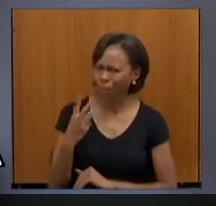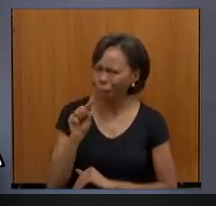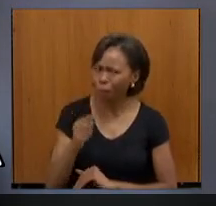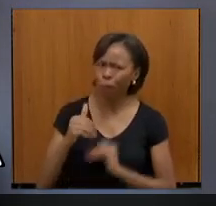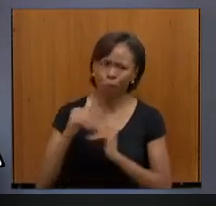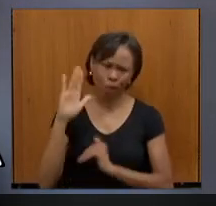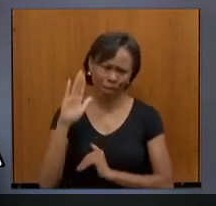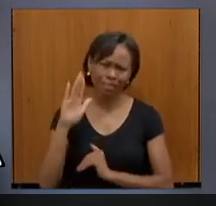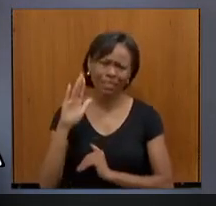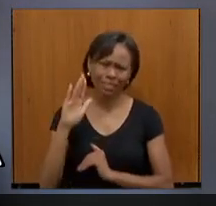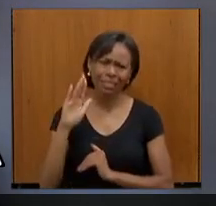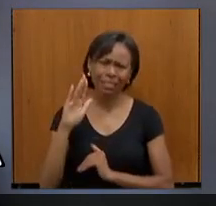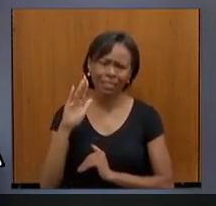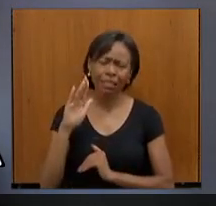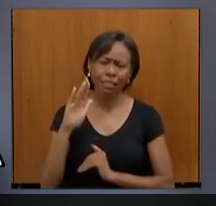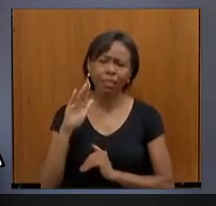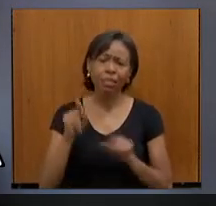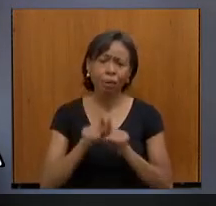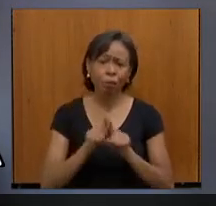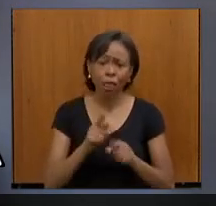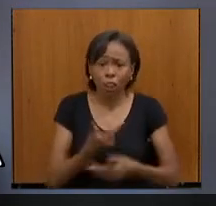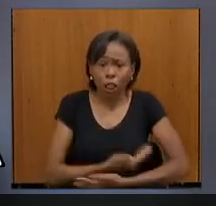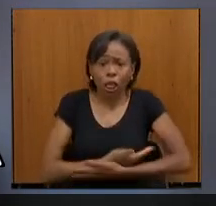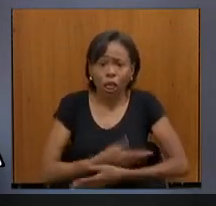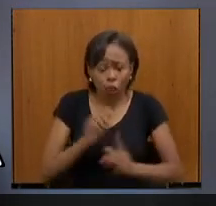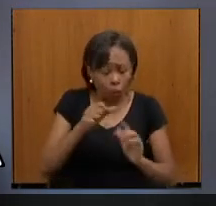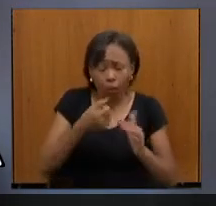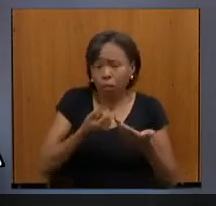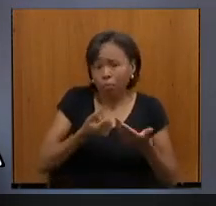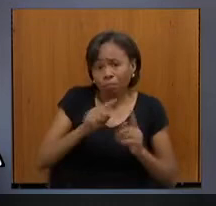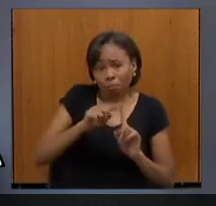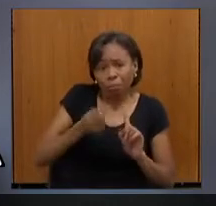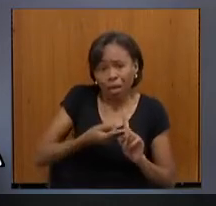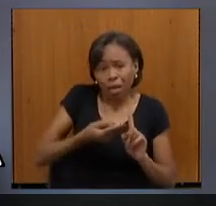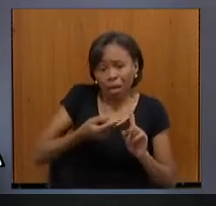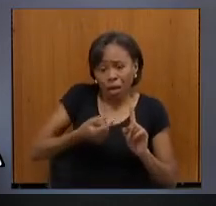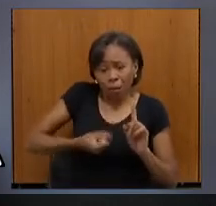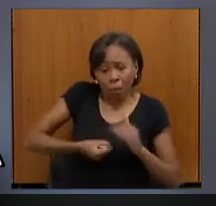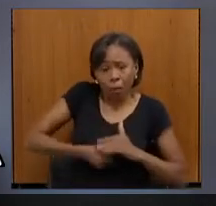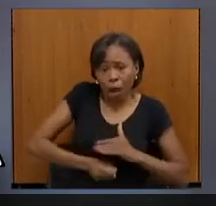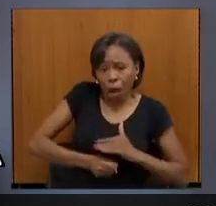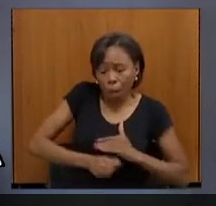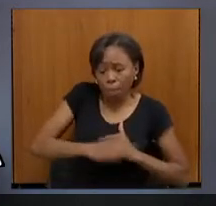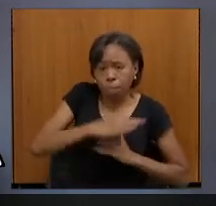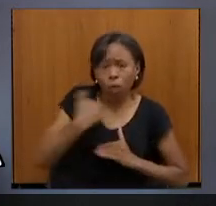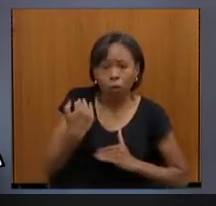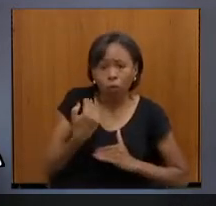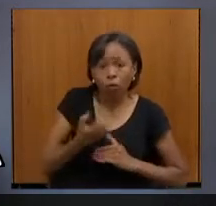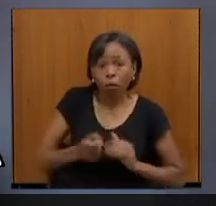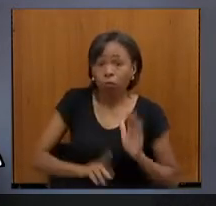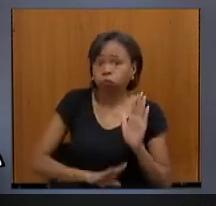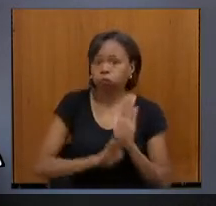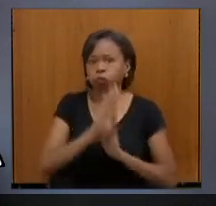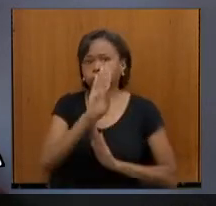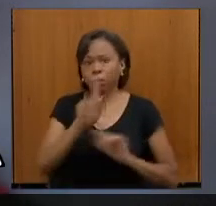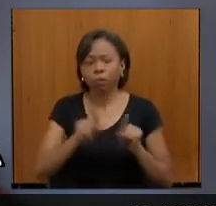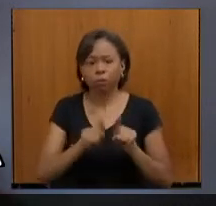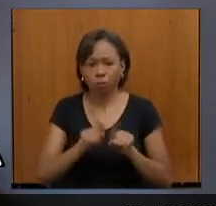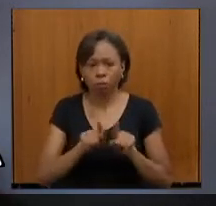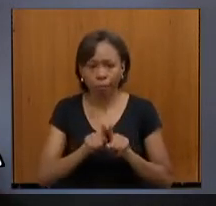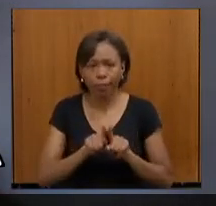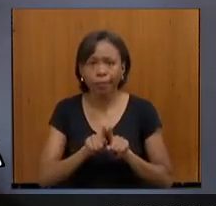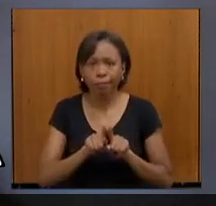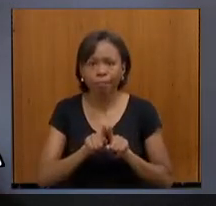letalidade altíssima. Eu sei que os números estão pequenos, eu peço desculpas por isso, mas eu vou ler alguns. A taxa